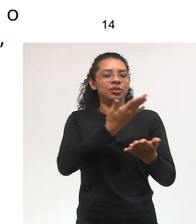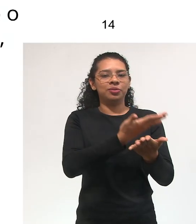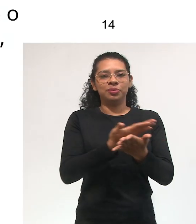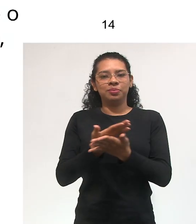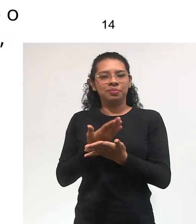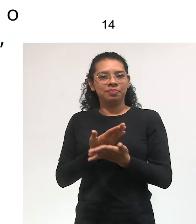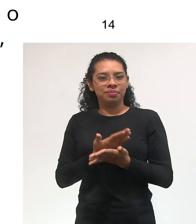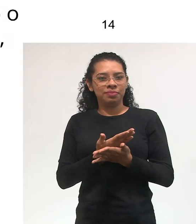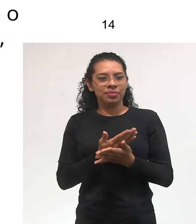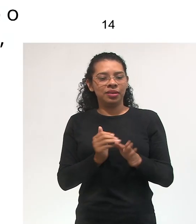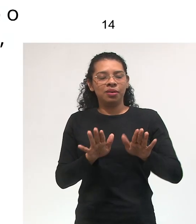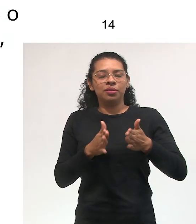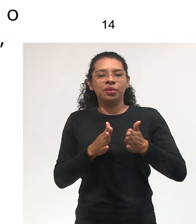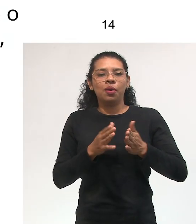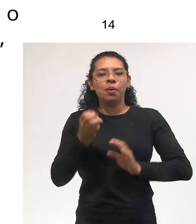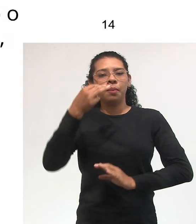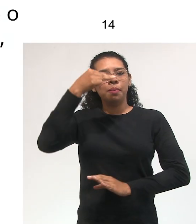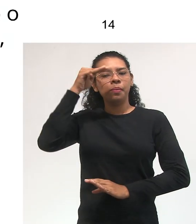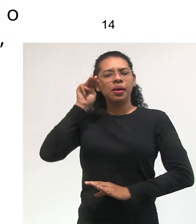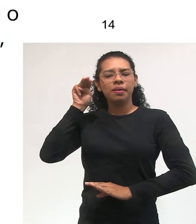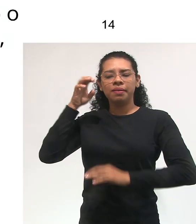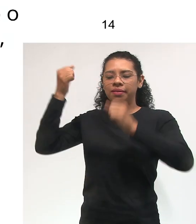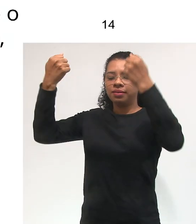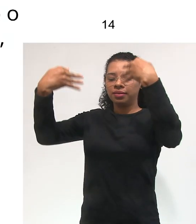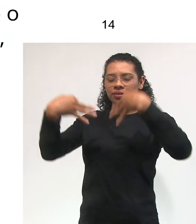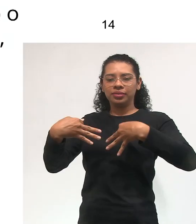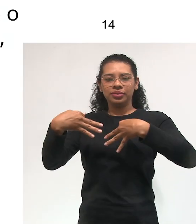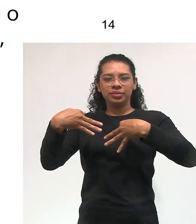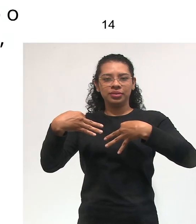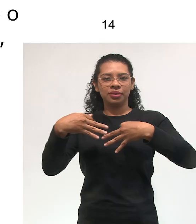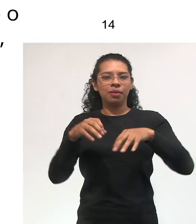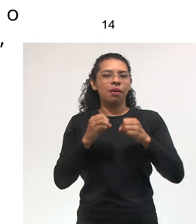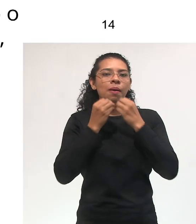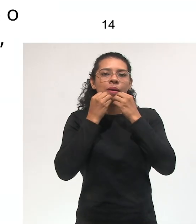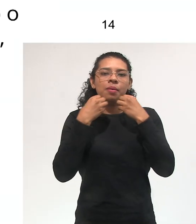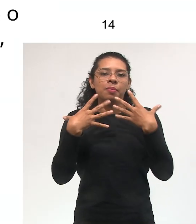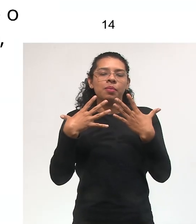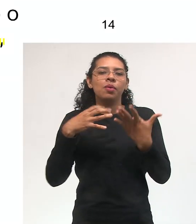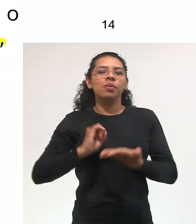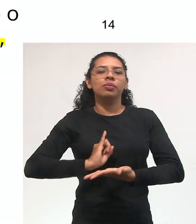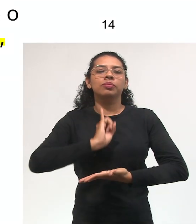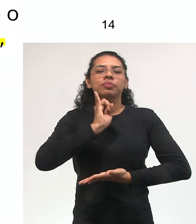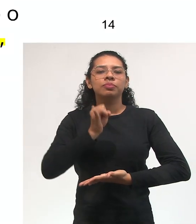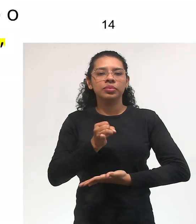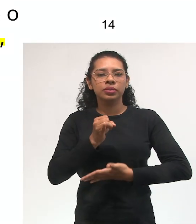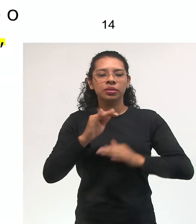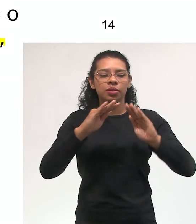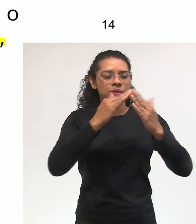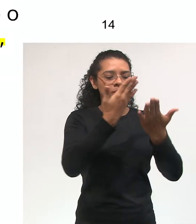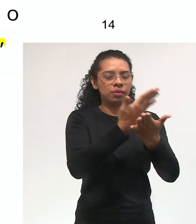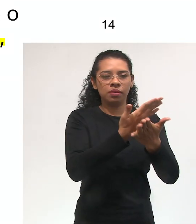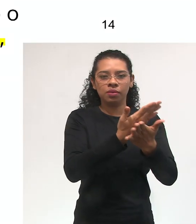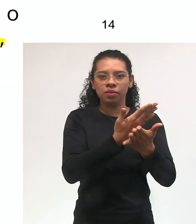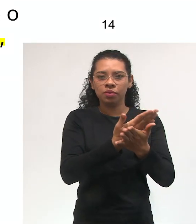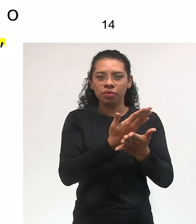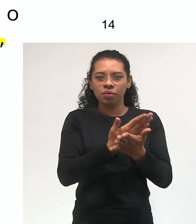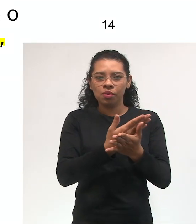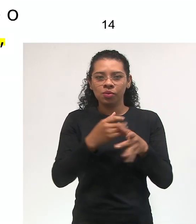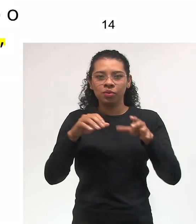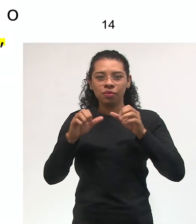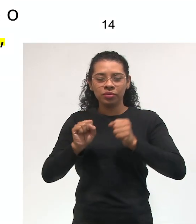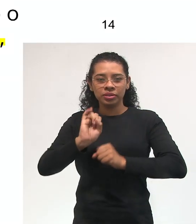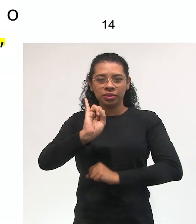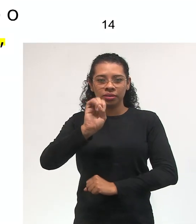integral, combinando um trabalho produtivo com a instrução teórica. Então,